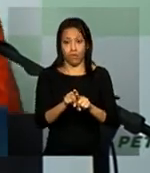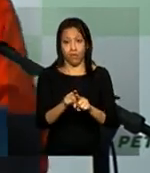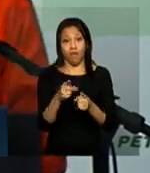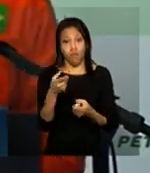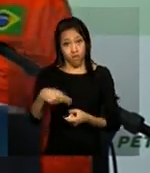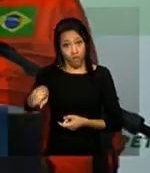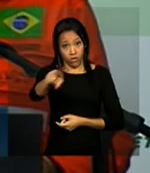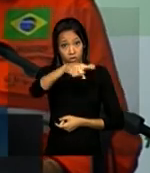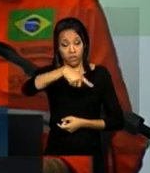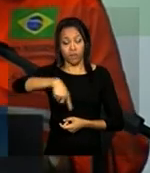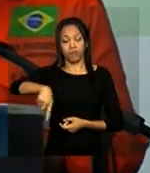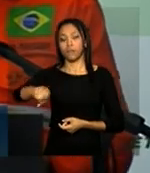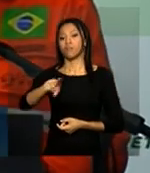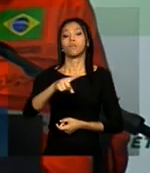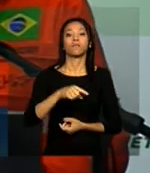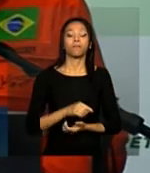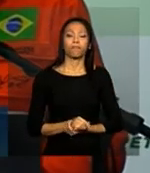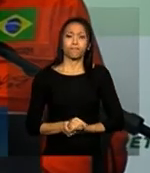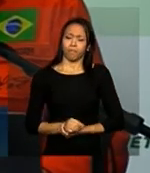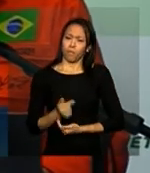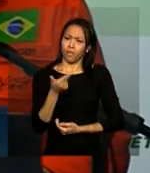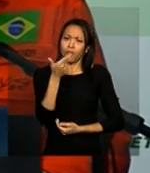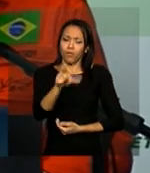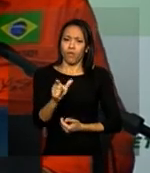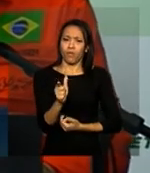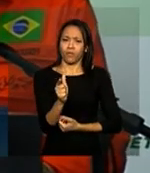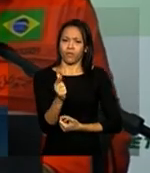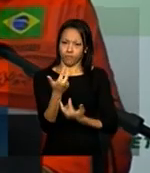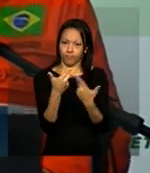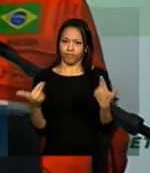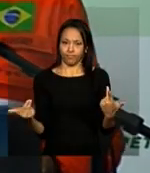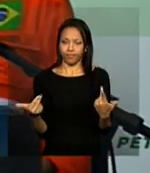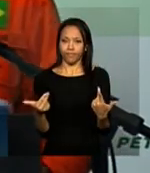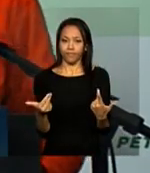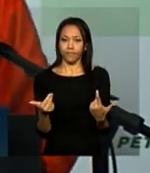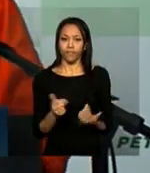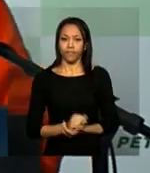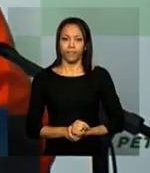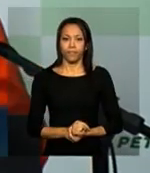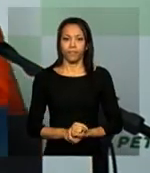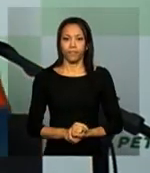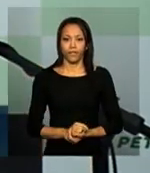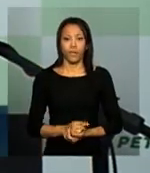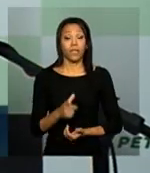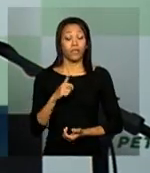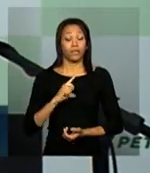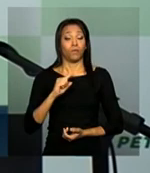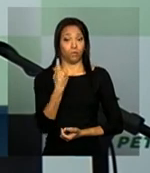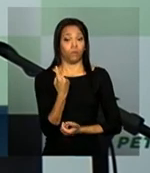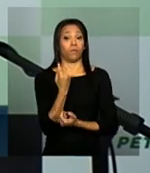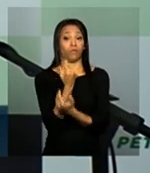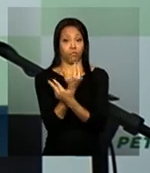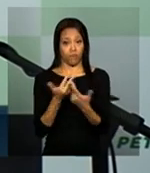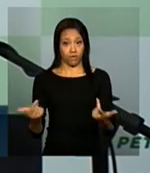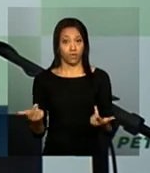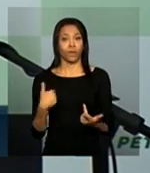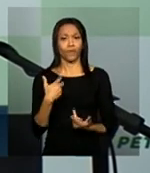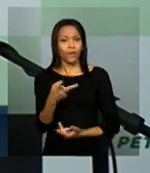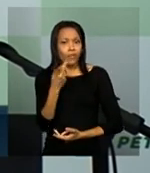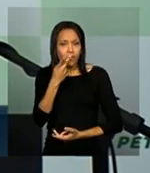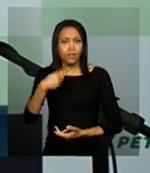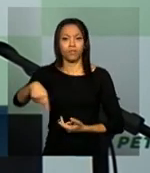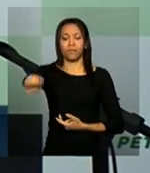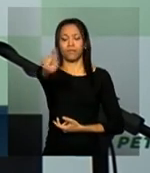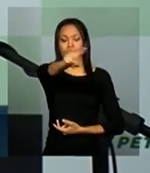Vejam vocês uma outra coisa. Além disso, tem uma coisa que eu quero falar